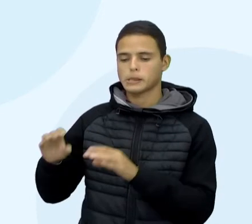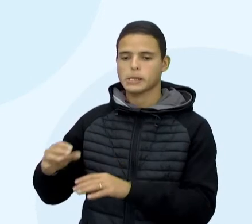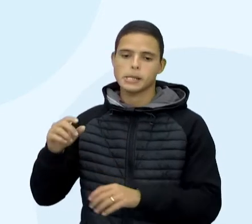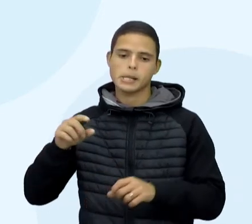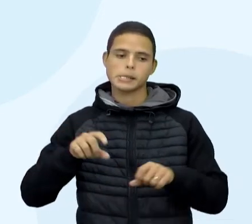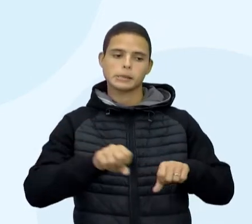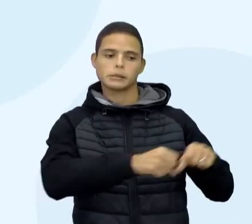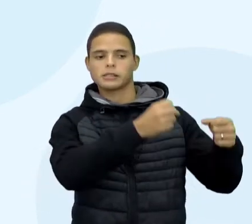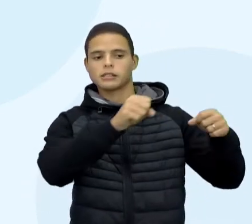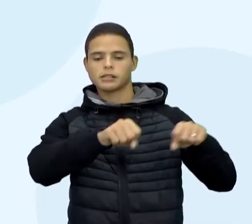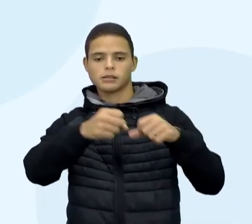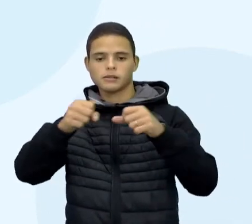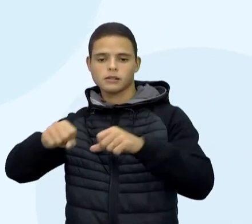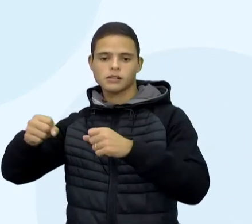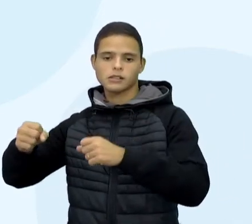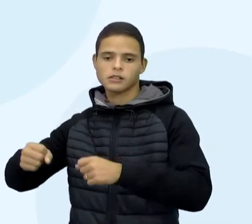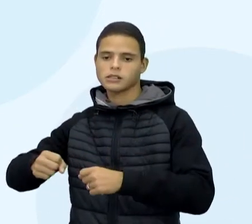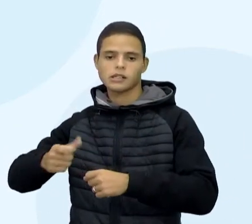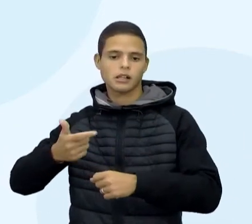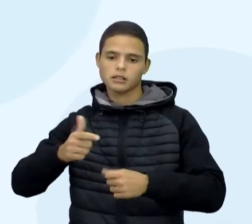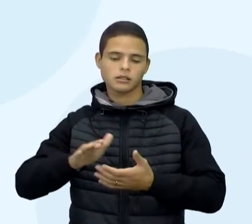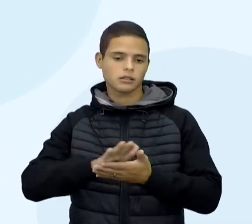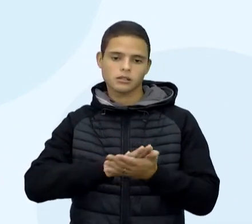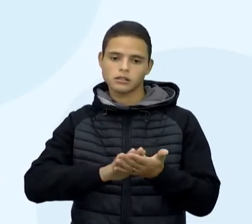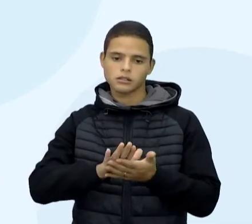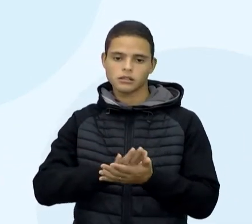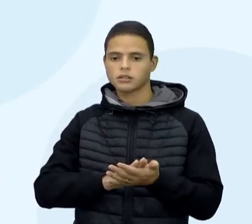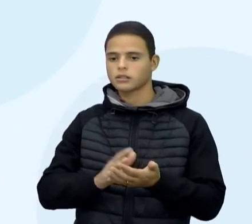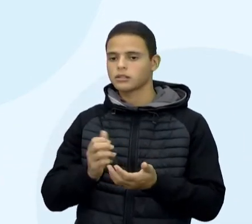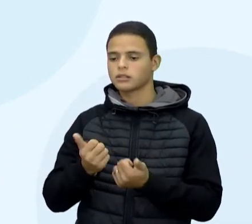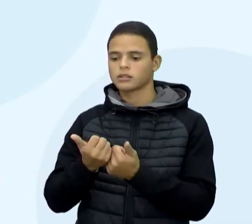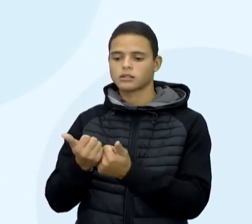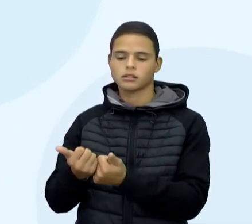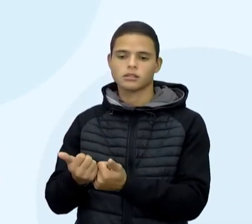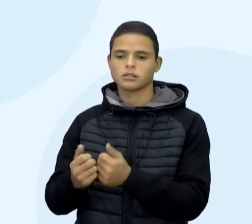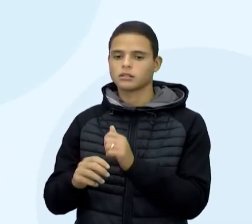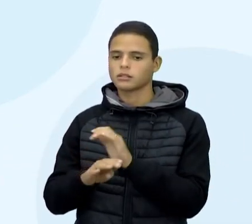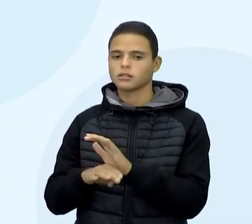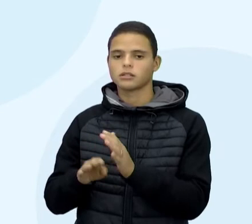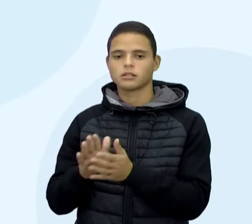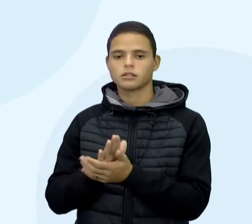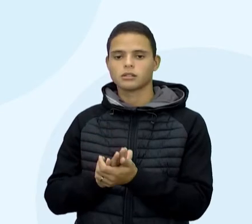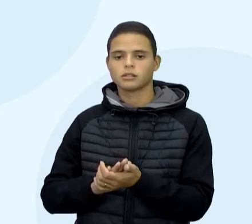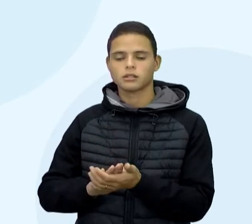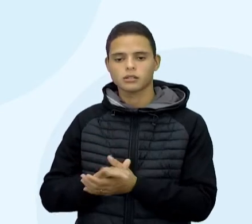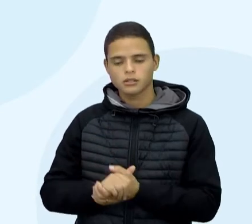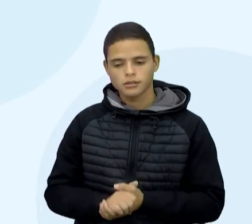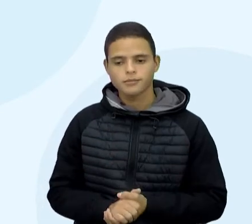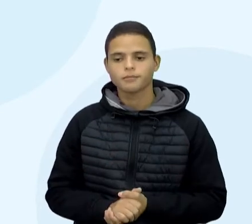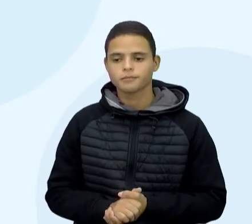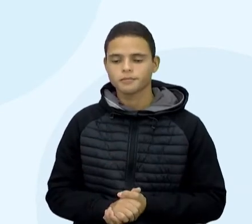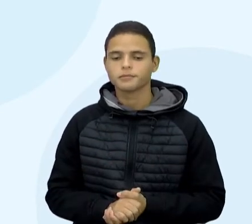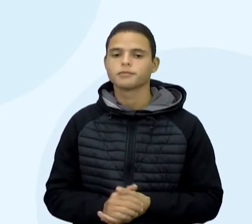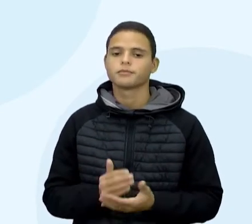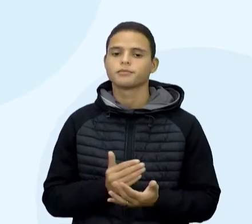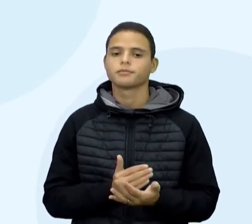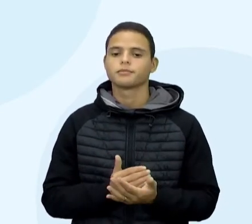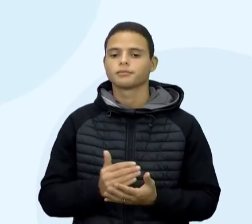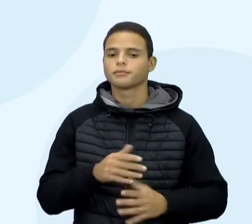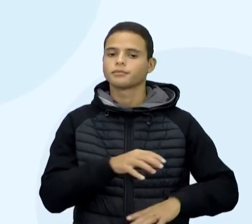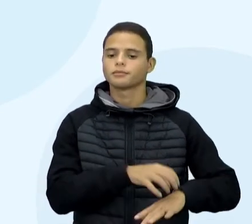demolidas. Eles não recebiam qualquer indenização por isso e acabaram saindo dos